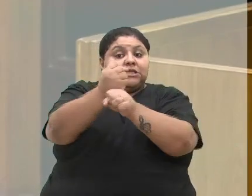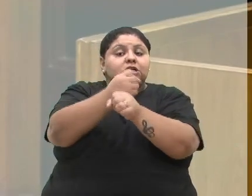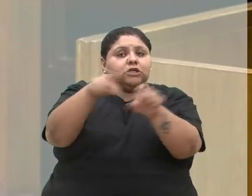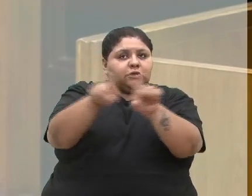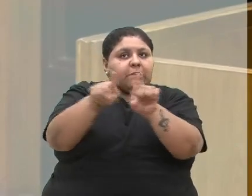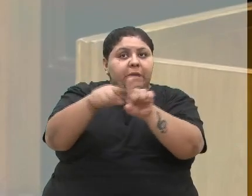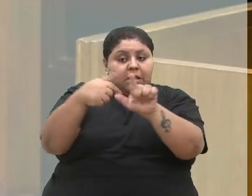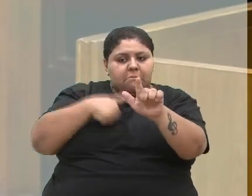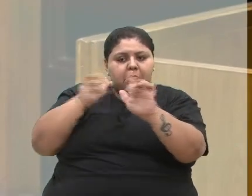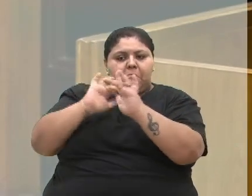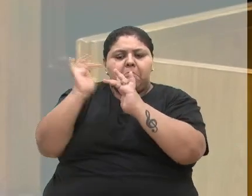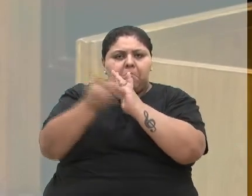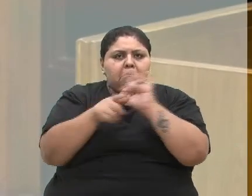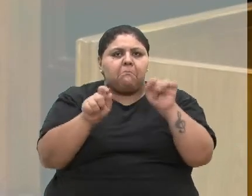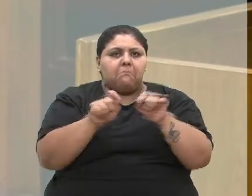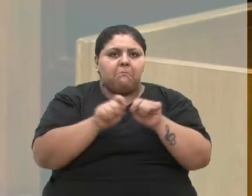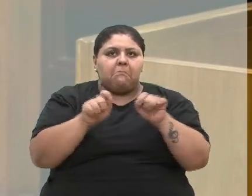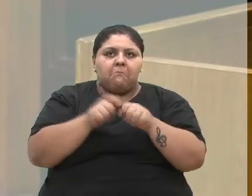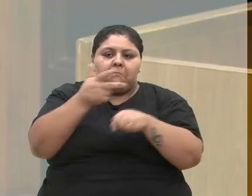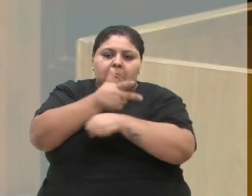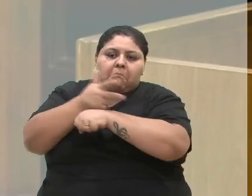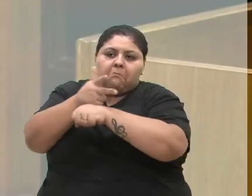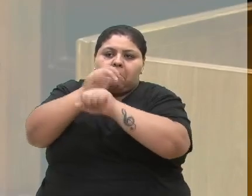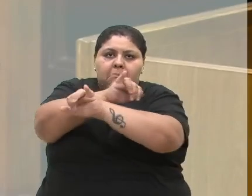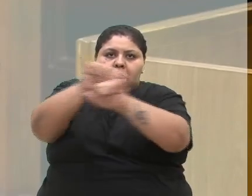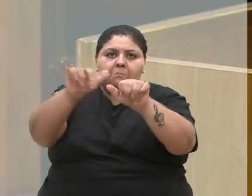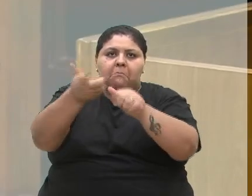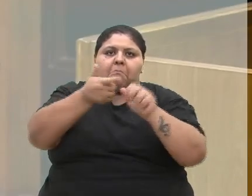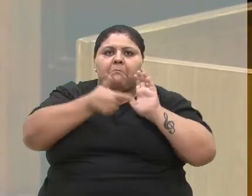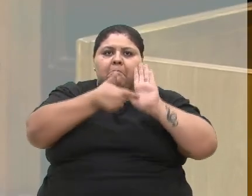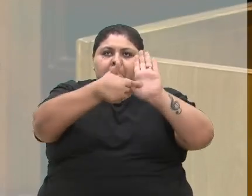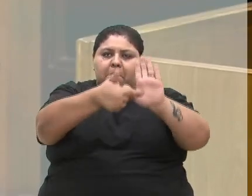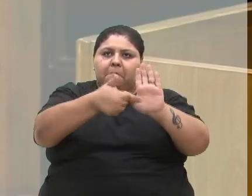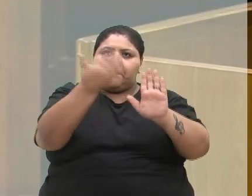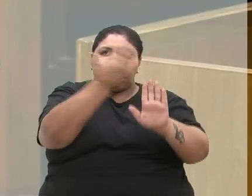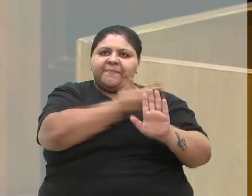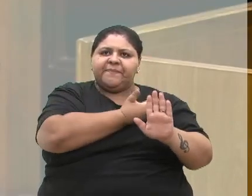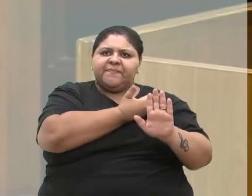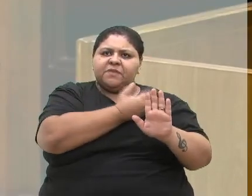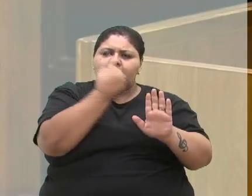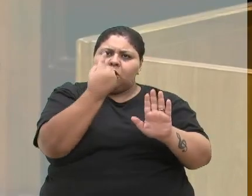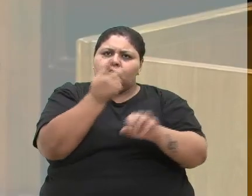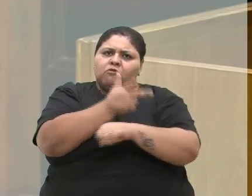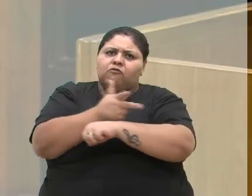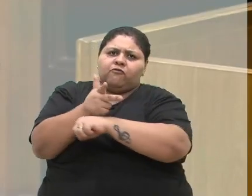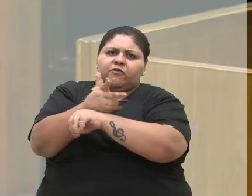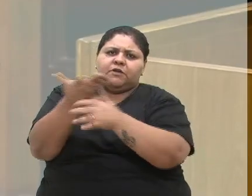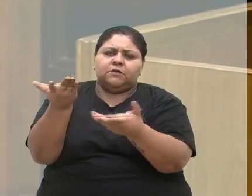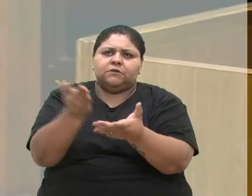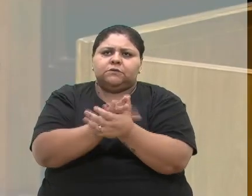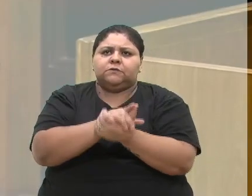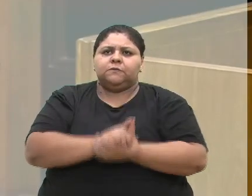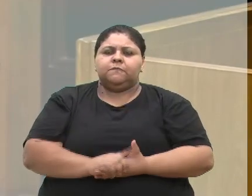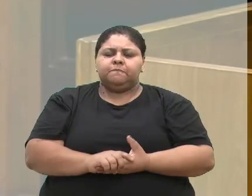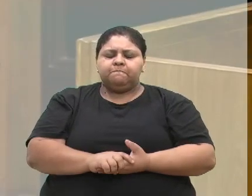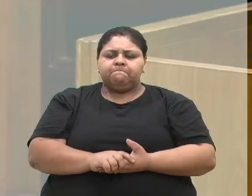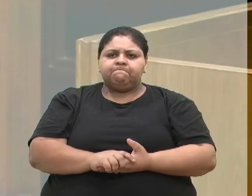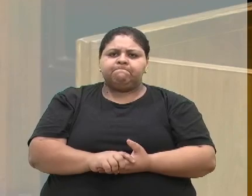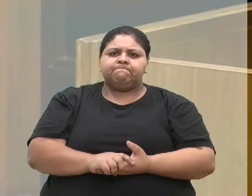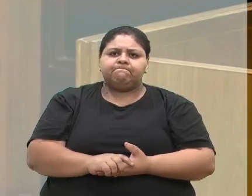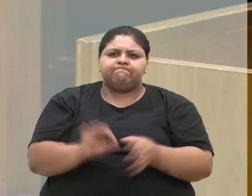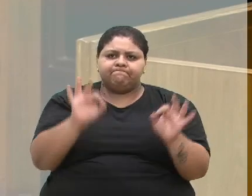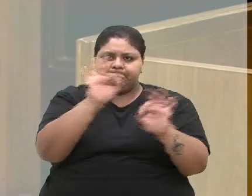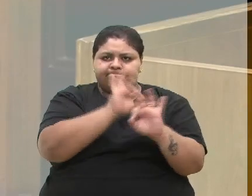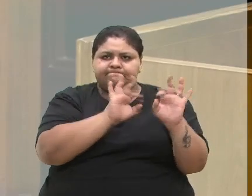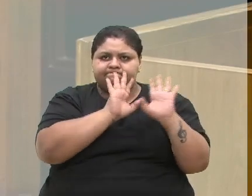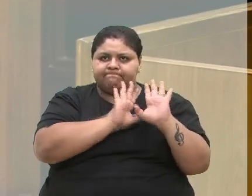redes sociais tenho feito vídeos divulgando, e quero mostrar um deles para vocês. As gurias estão com eles prontos